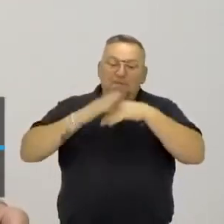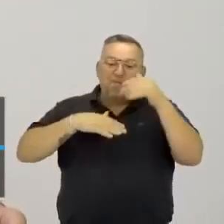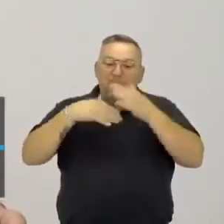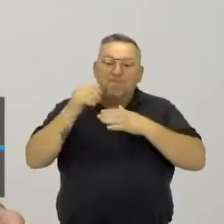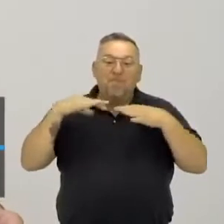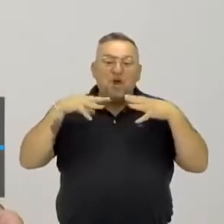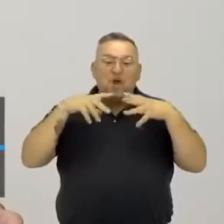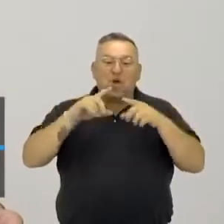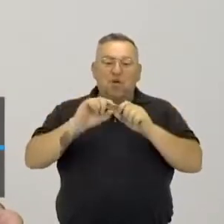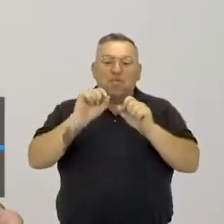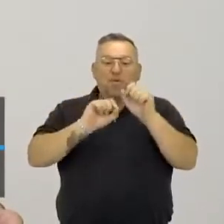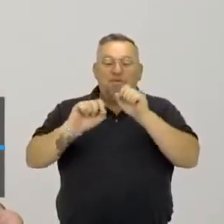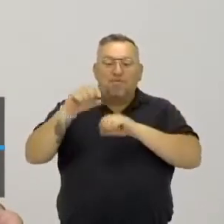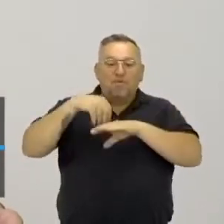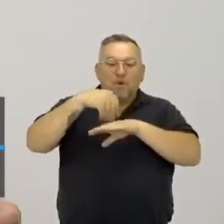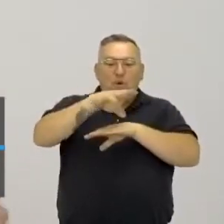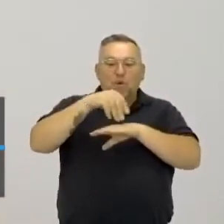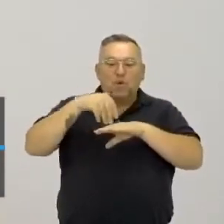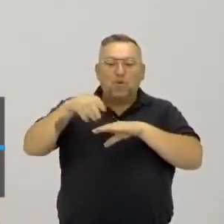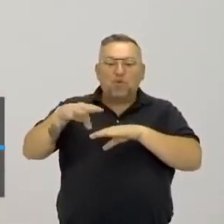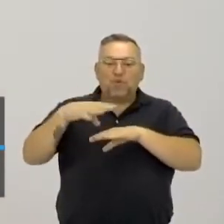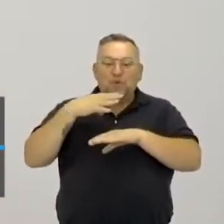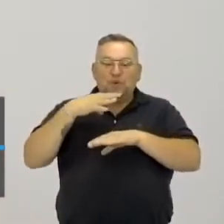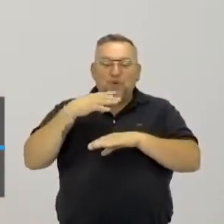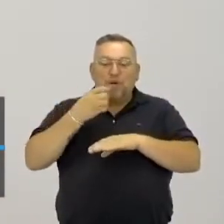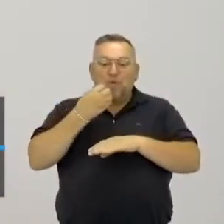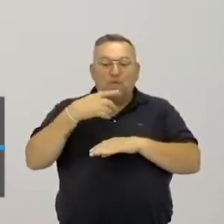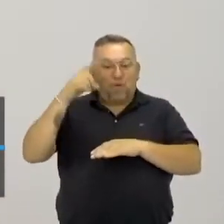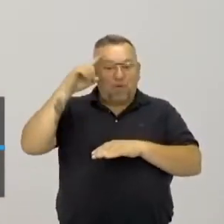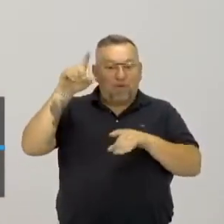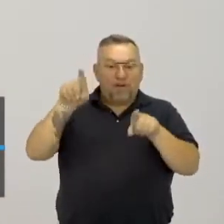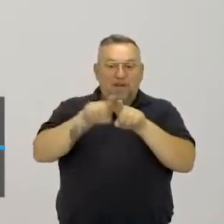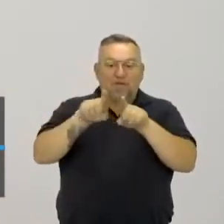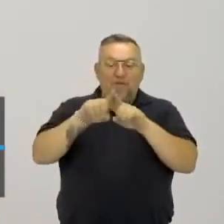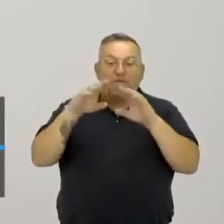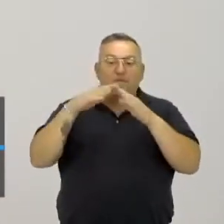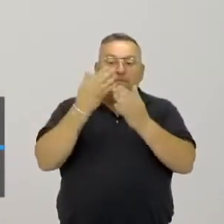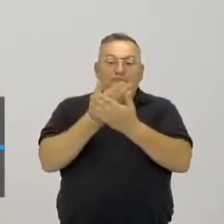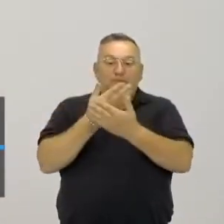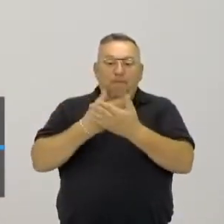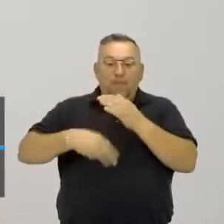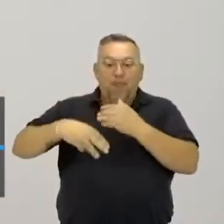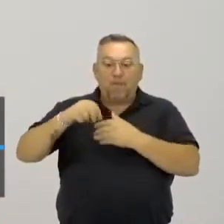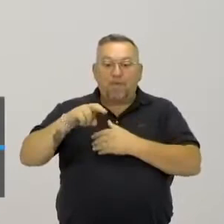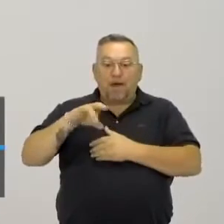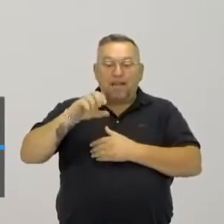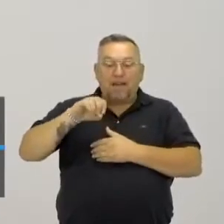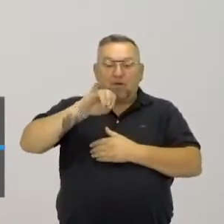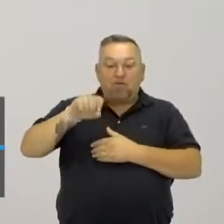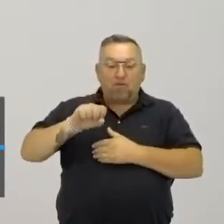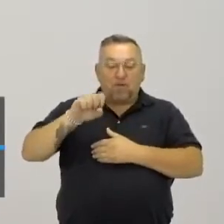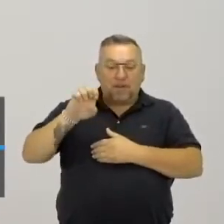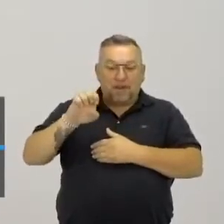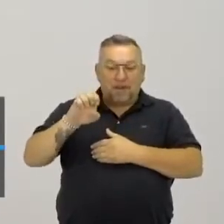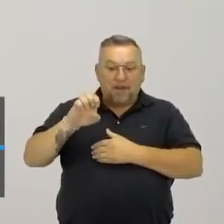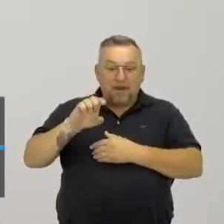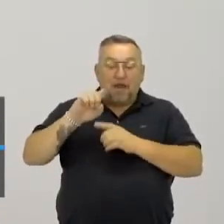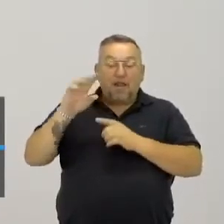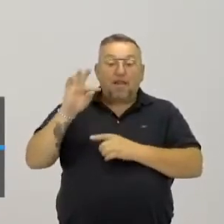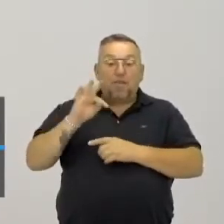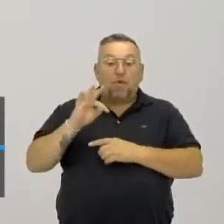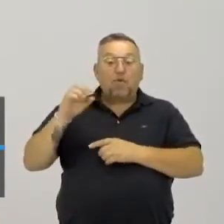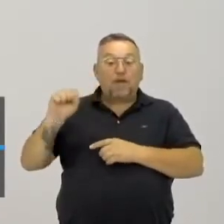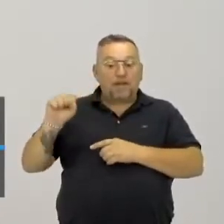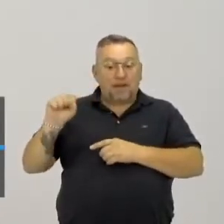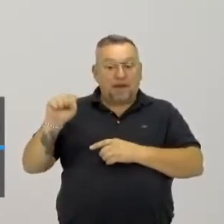habilidades aqui para passar todos os conhecimentos. Quero mandar aí um bom dia para a Escola Estadual Maria José Antunes Ferraz, de Taboão da